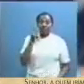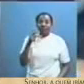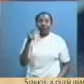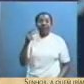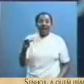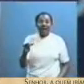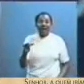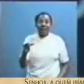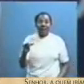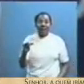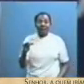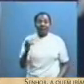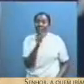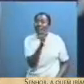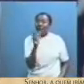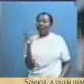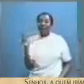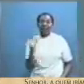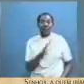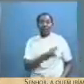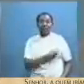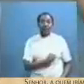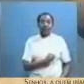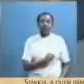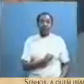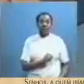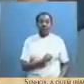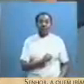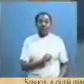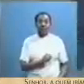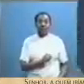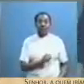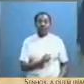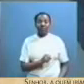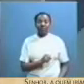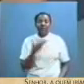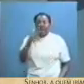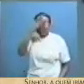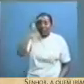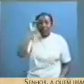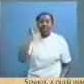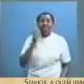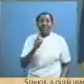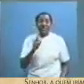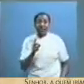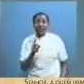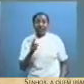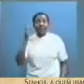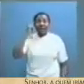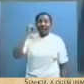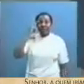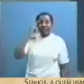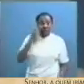se revolta. Qual é o seu vício? O vício da fofoca terrível que destrói a pessoa. O vício